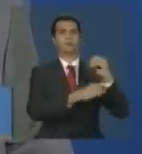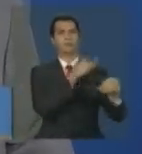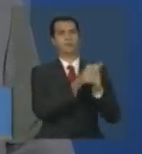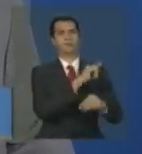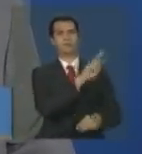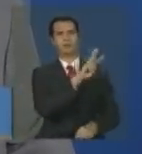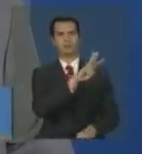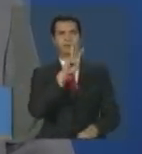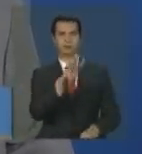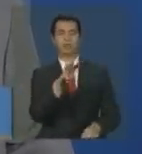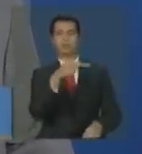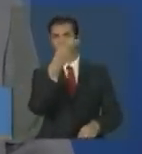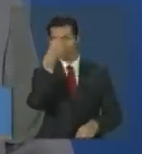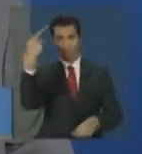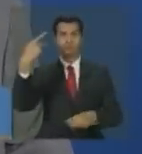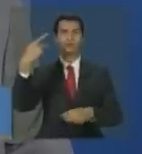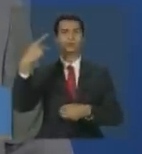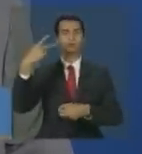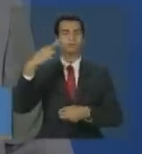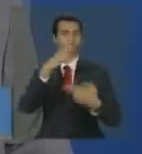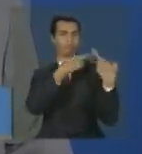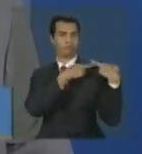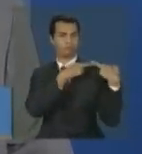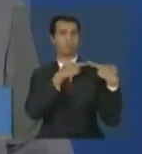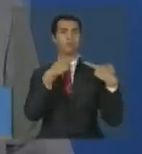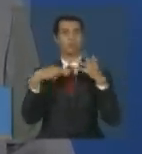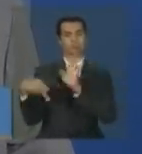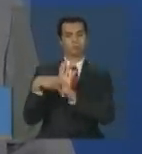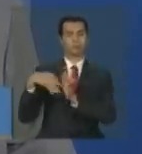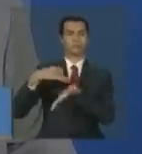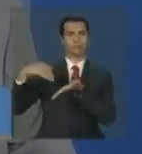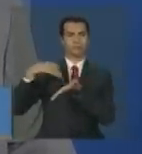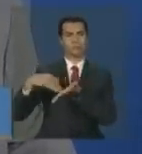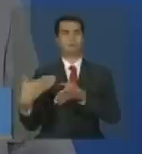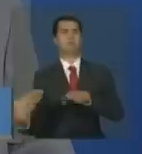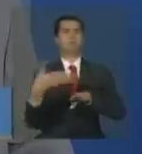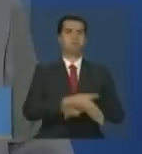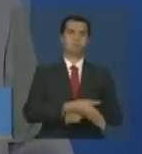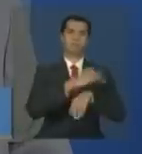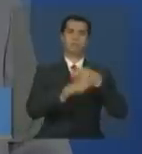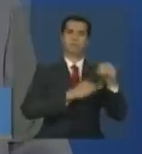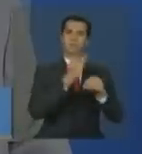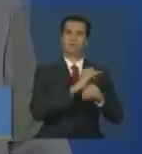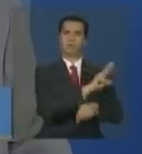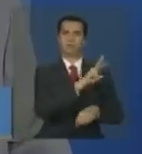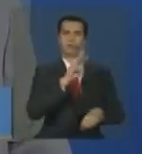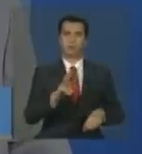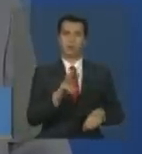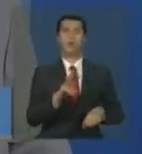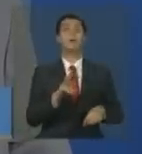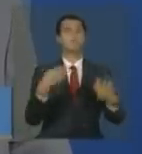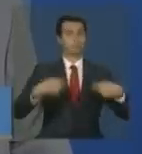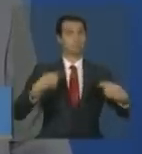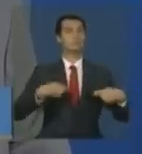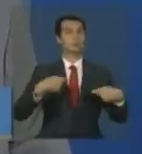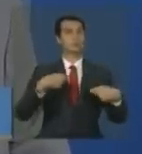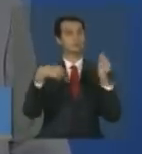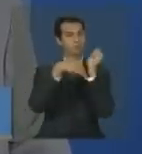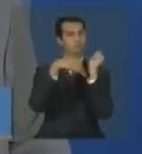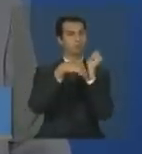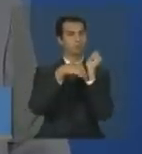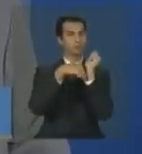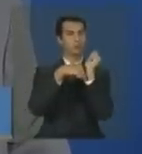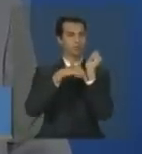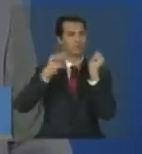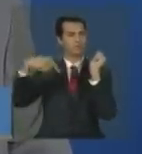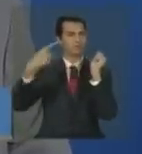os municípios entram no site do Ministério, utilizam uma senha, a gente vai falar sobre ela aqui também, e por meio